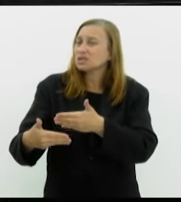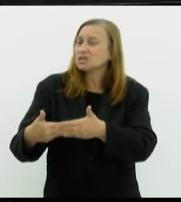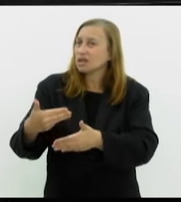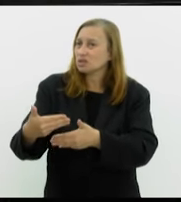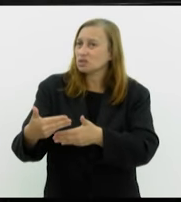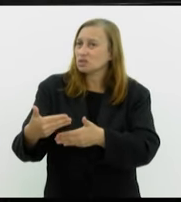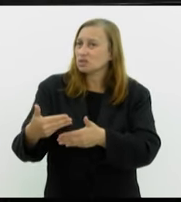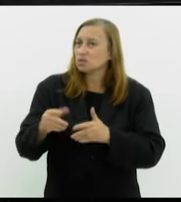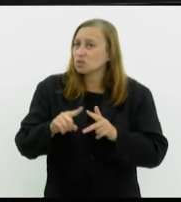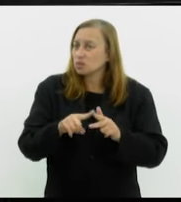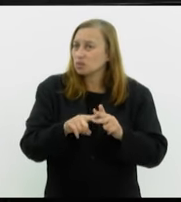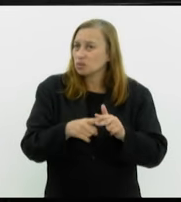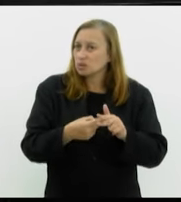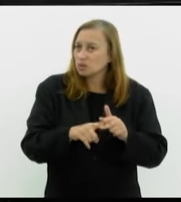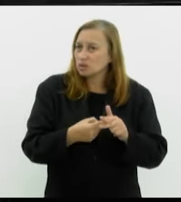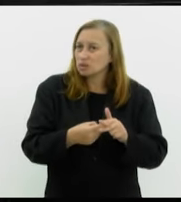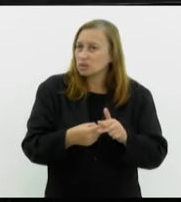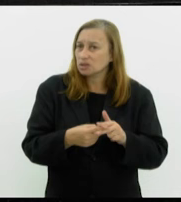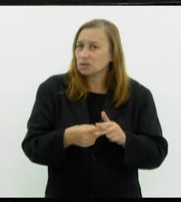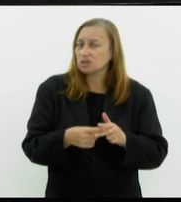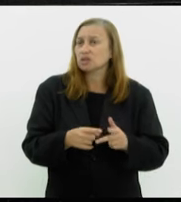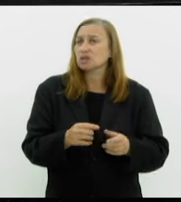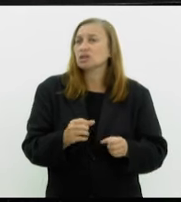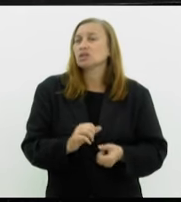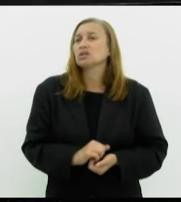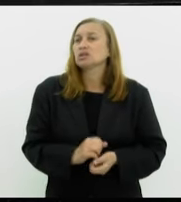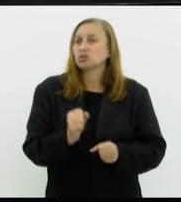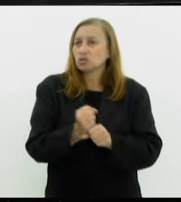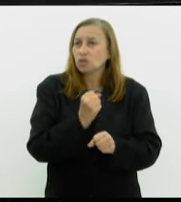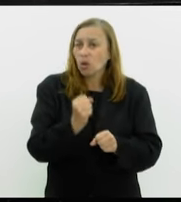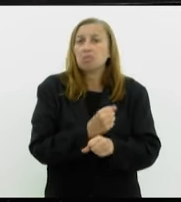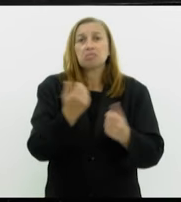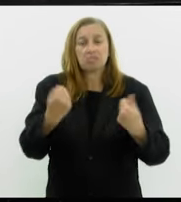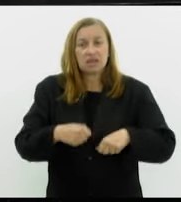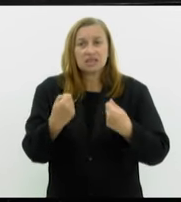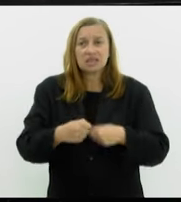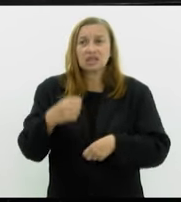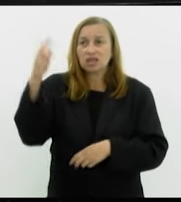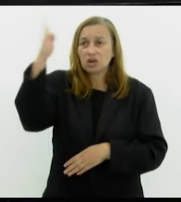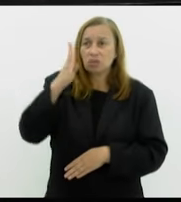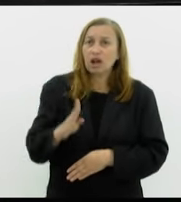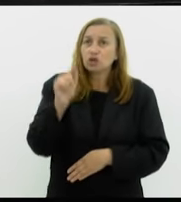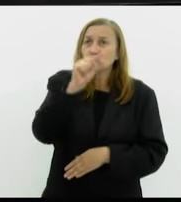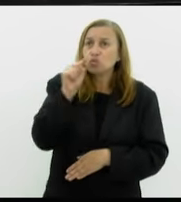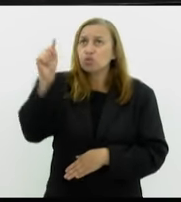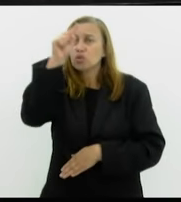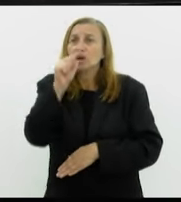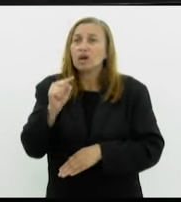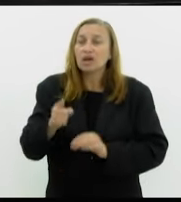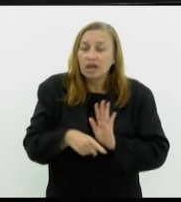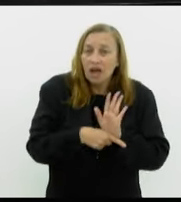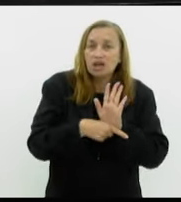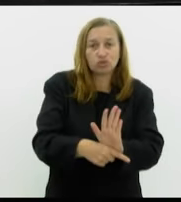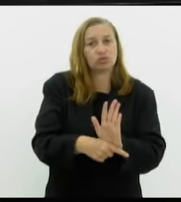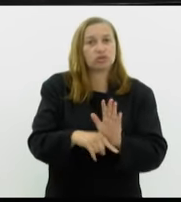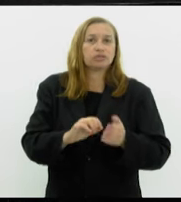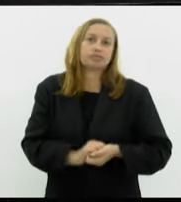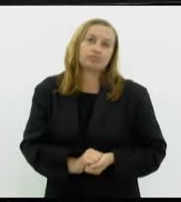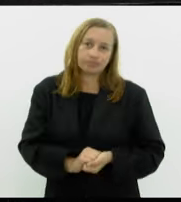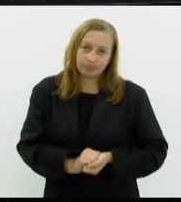reconstrução e precisa que o Brasil inteiro colabore com isso.